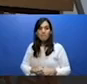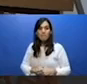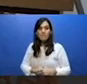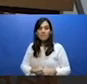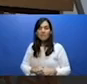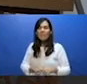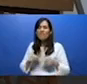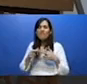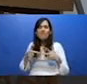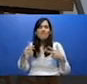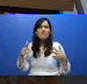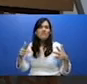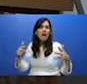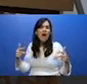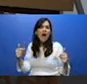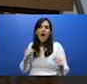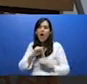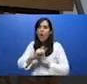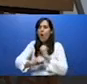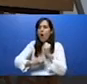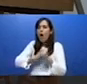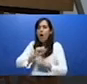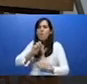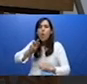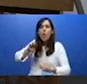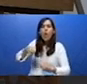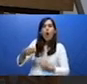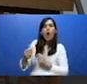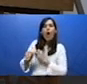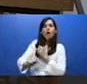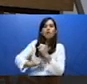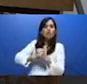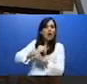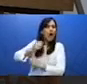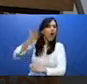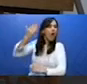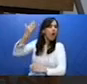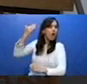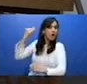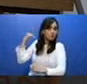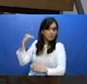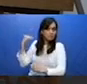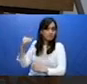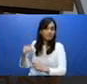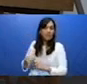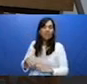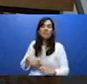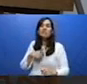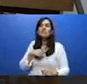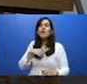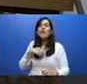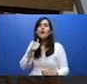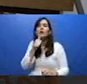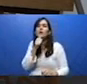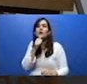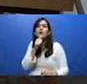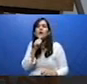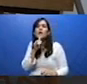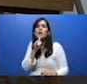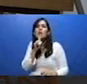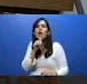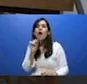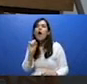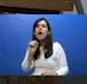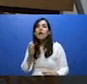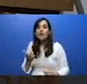Por milhares e até milhões de anos, tá? São exemplos de fósseis. O que nós podemos considerar como